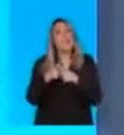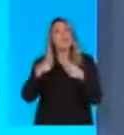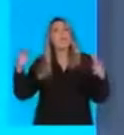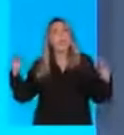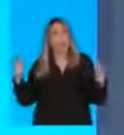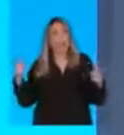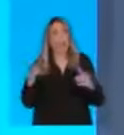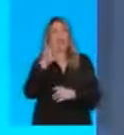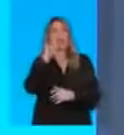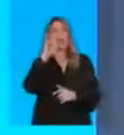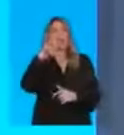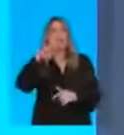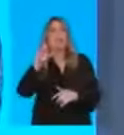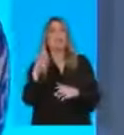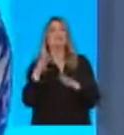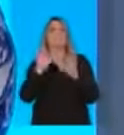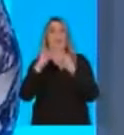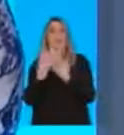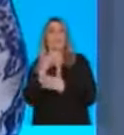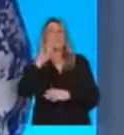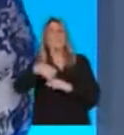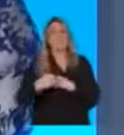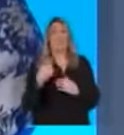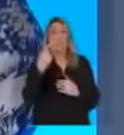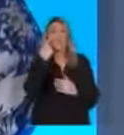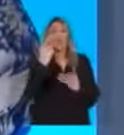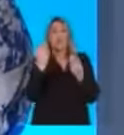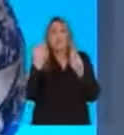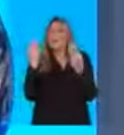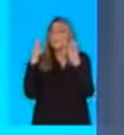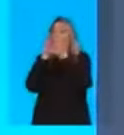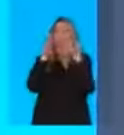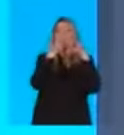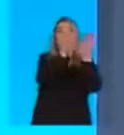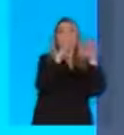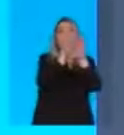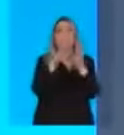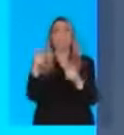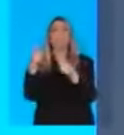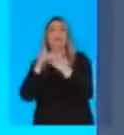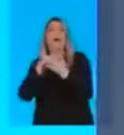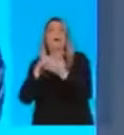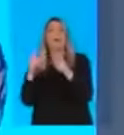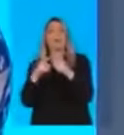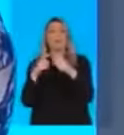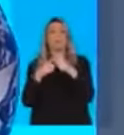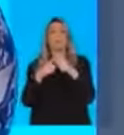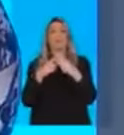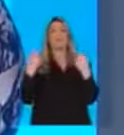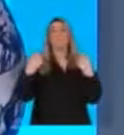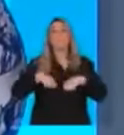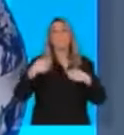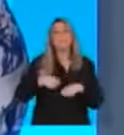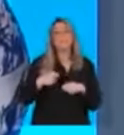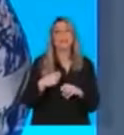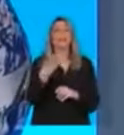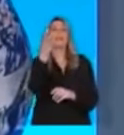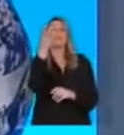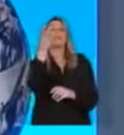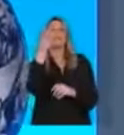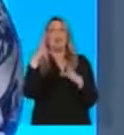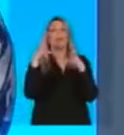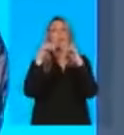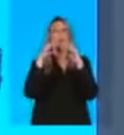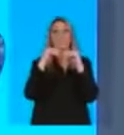mas manter equipe eu vi clínicas da família fechadas por falta de médico nós precisamos ter o terceiro turno da noite da Clínica da